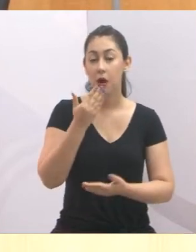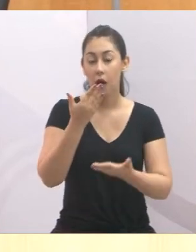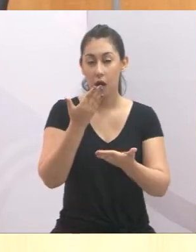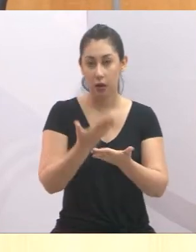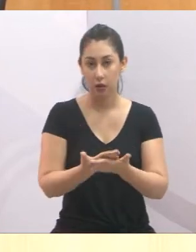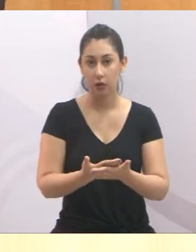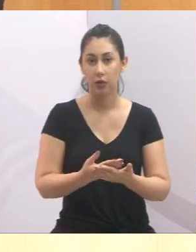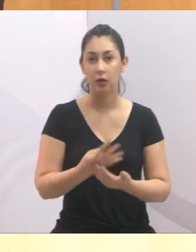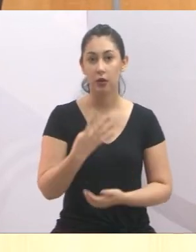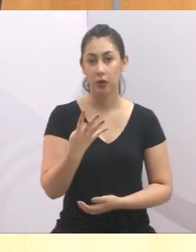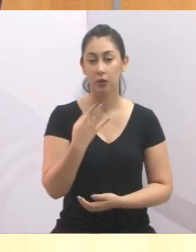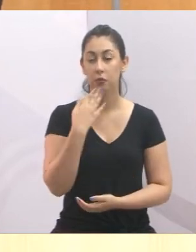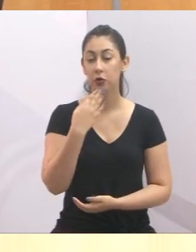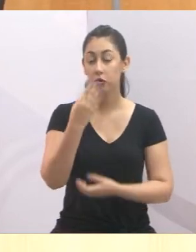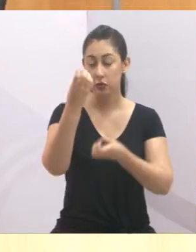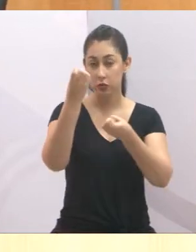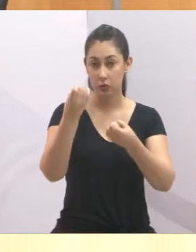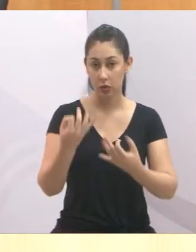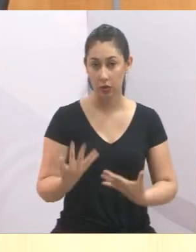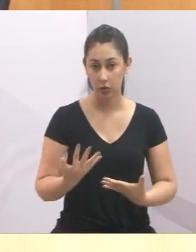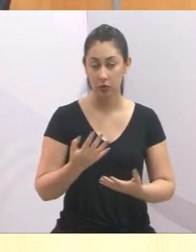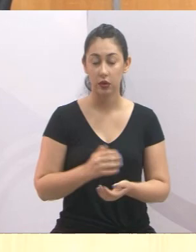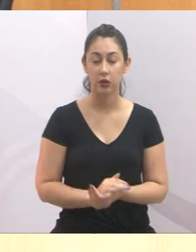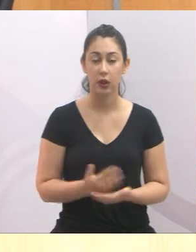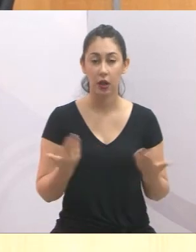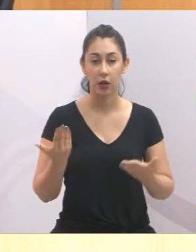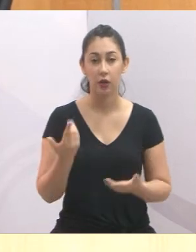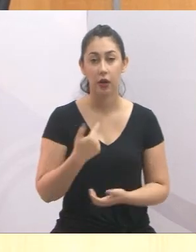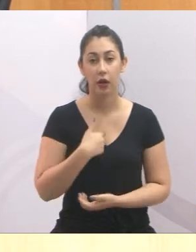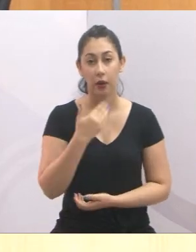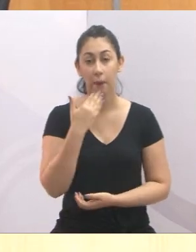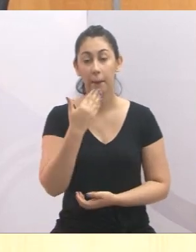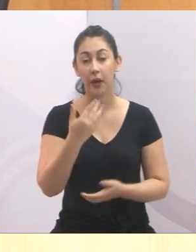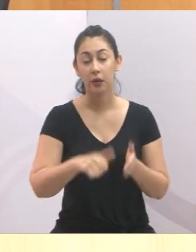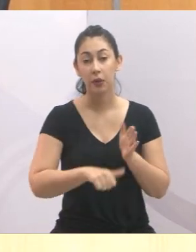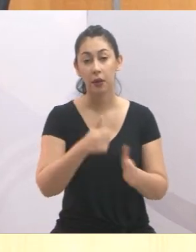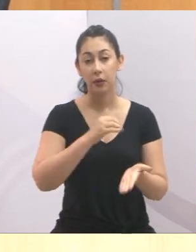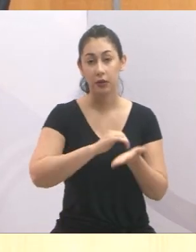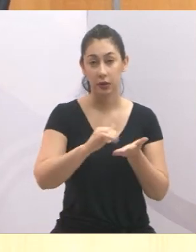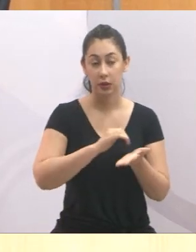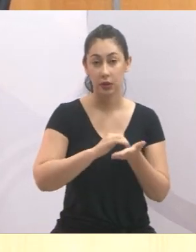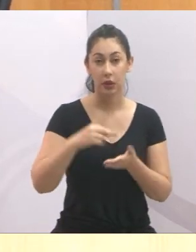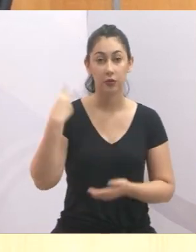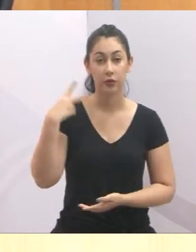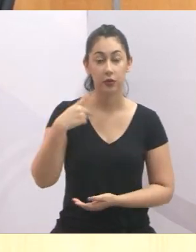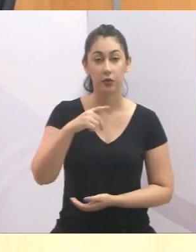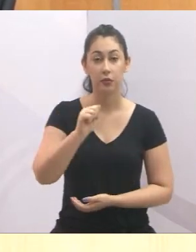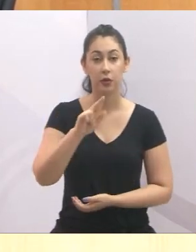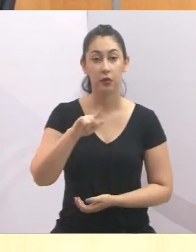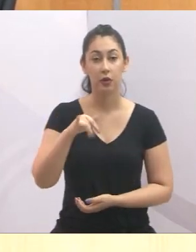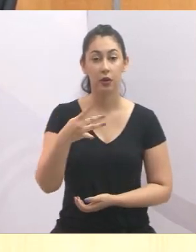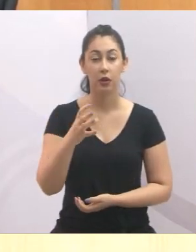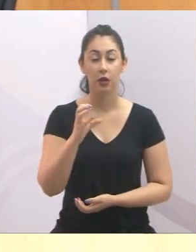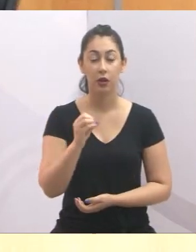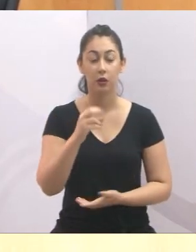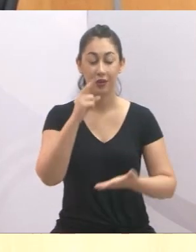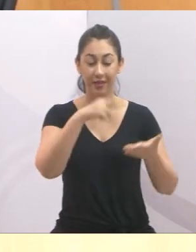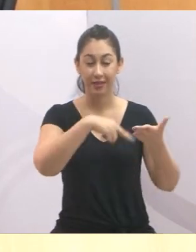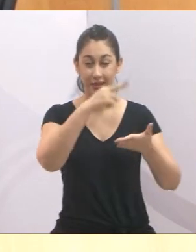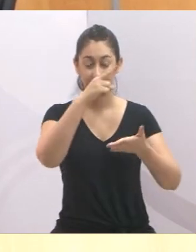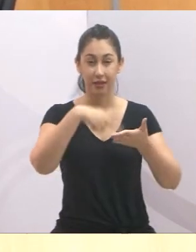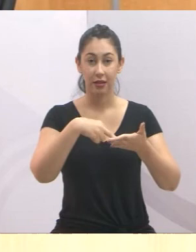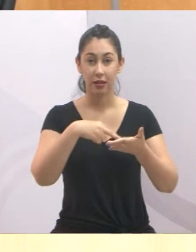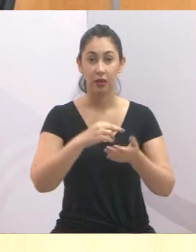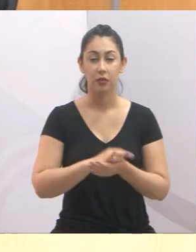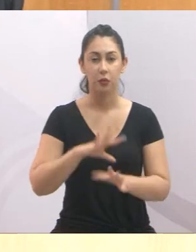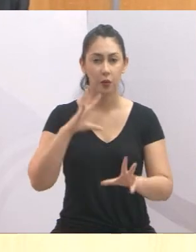4 pedidos de informações. Solicito ao primeiro secretário, vereador Paulinho do Esporte, que faça a leitura